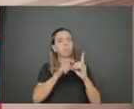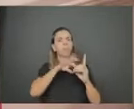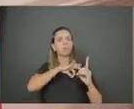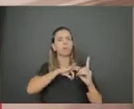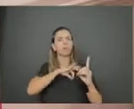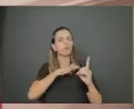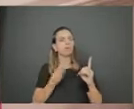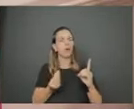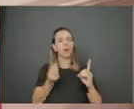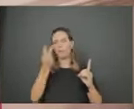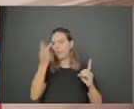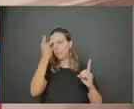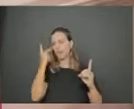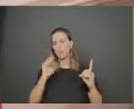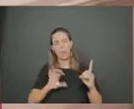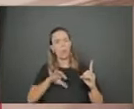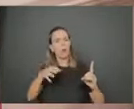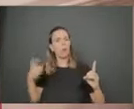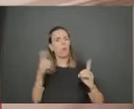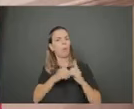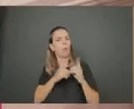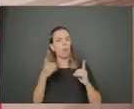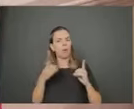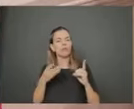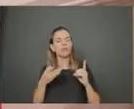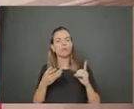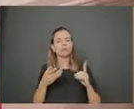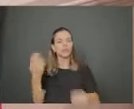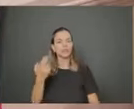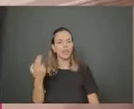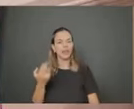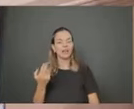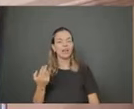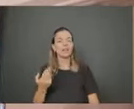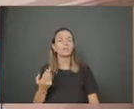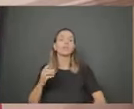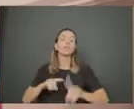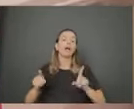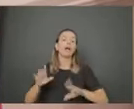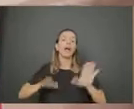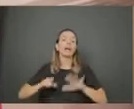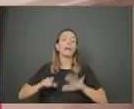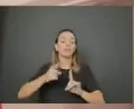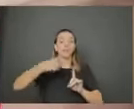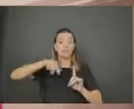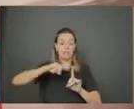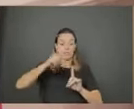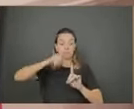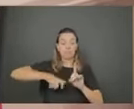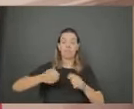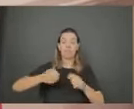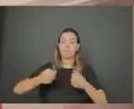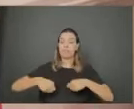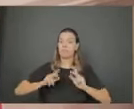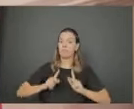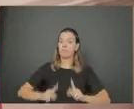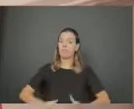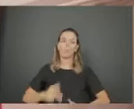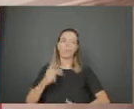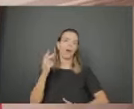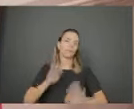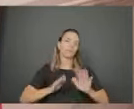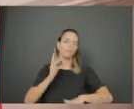manter a disciplina, ser seguida a ordem, e nem sempre é fácil, principalmente nesse momento que a gente vive direitos individuais legítimos,